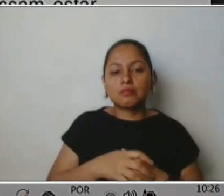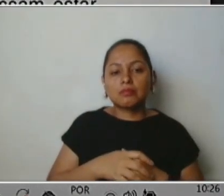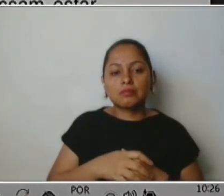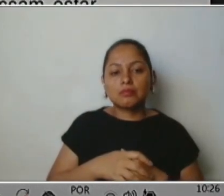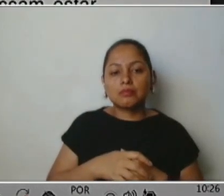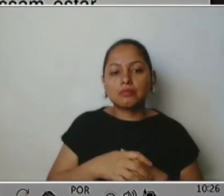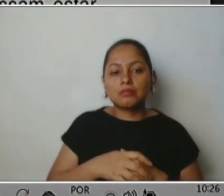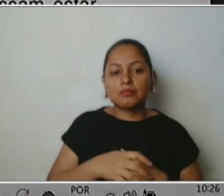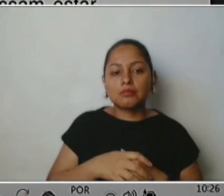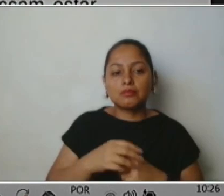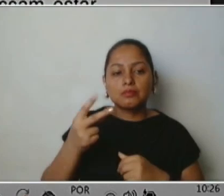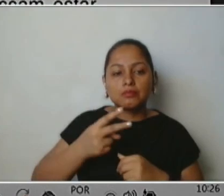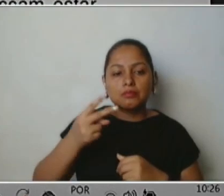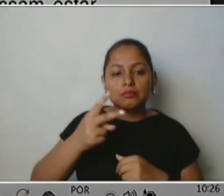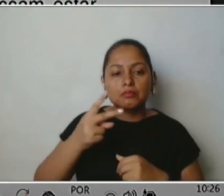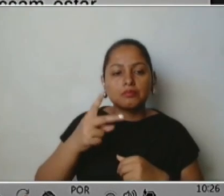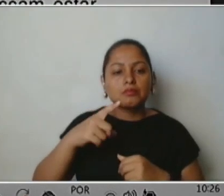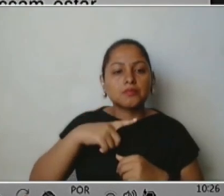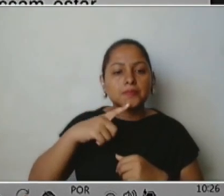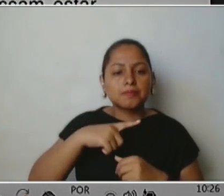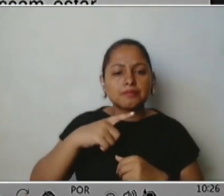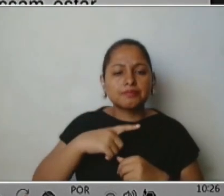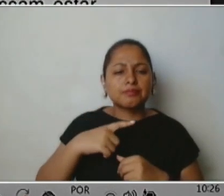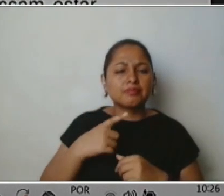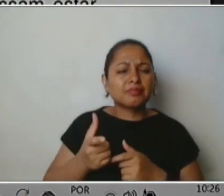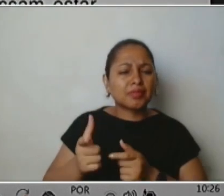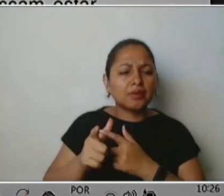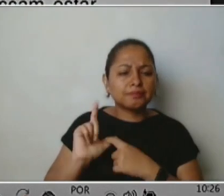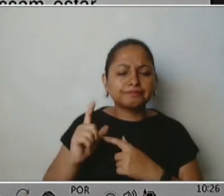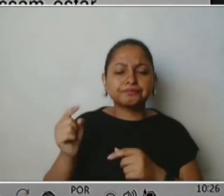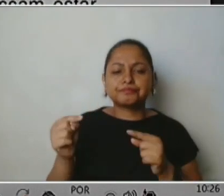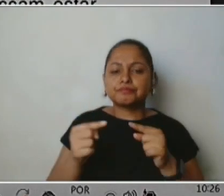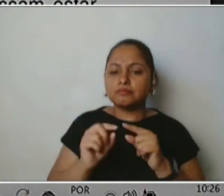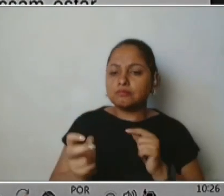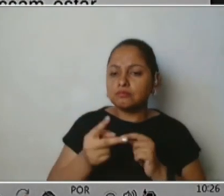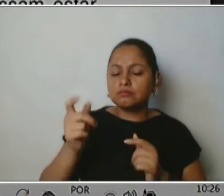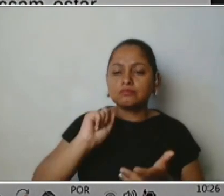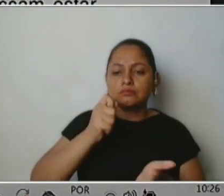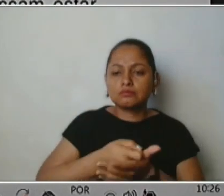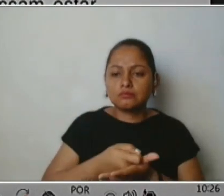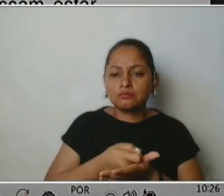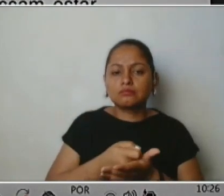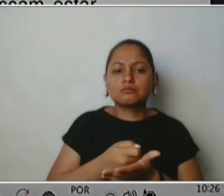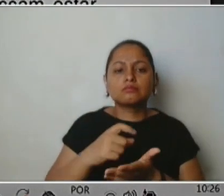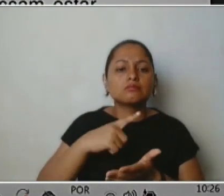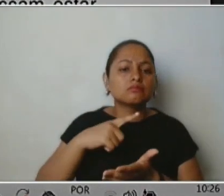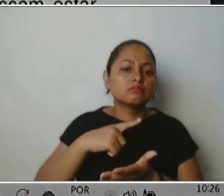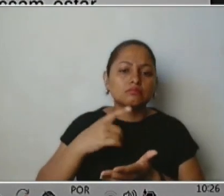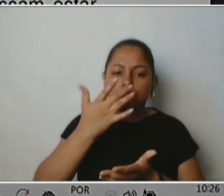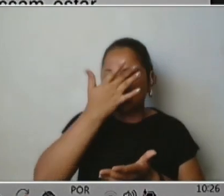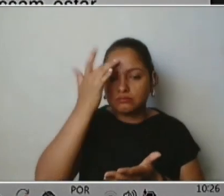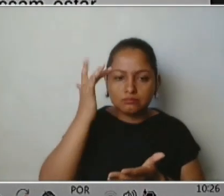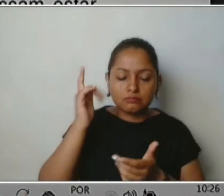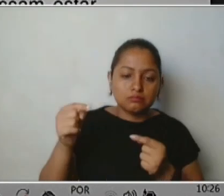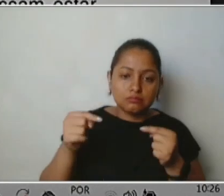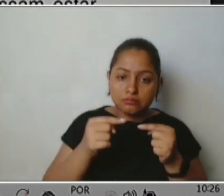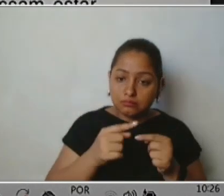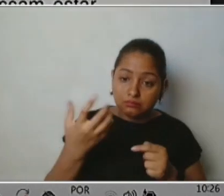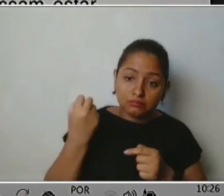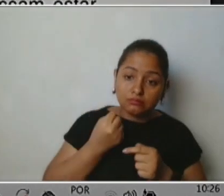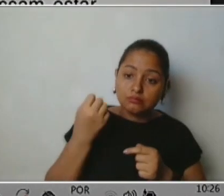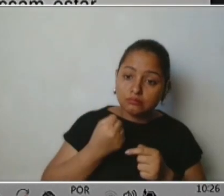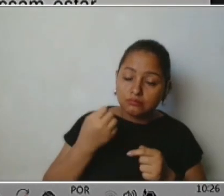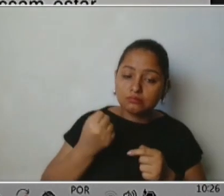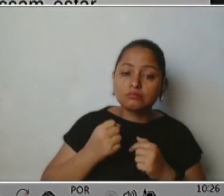Segundo, a programação das despesas deve considerar os custos com o pagamento de inativos e pensionistas, prever aposentadoria por tempo de serviço